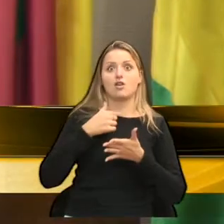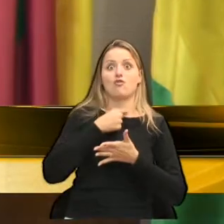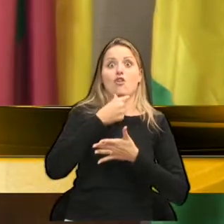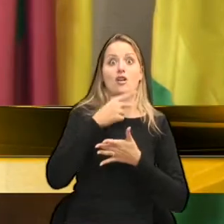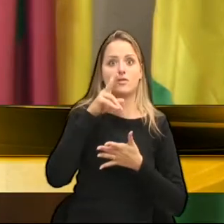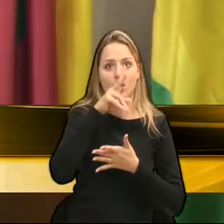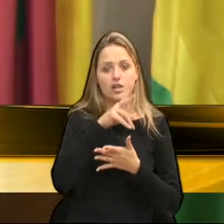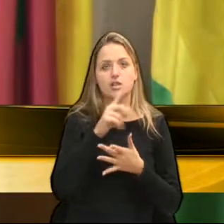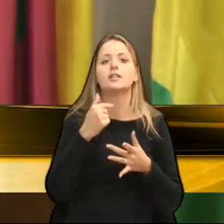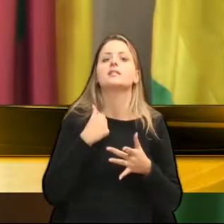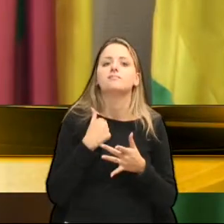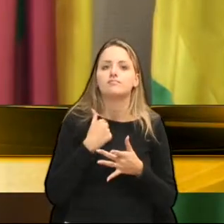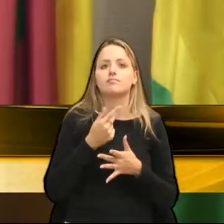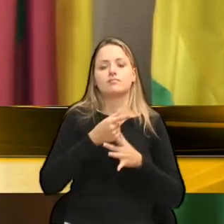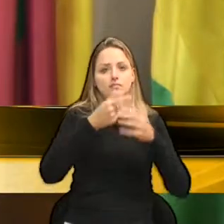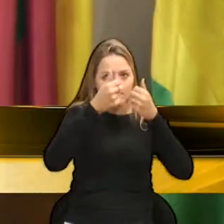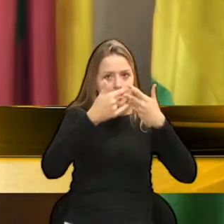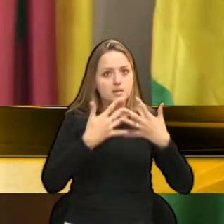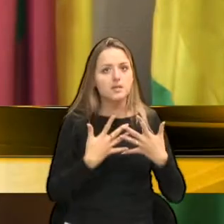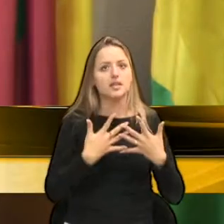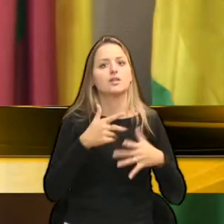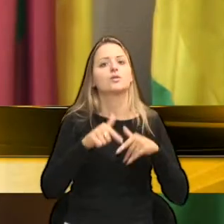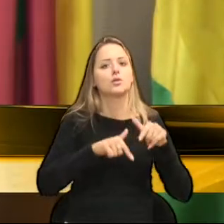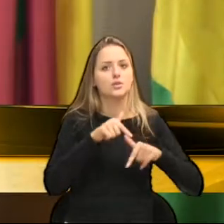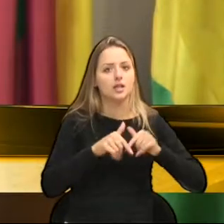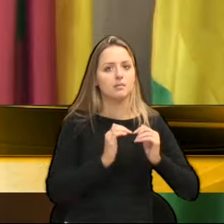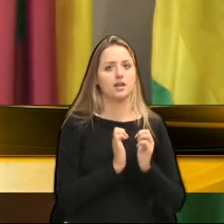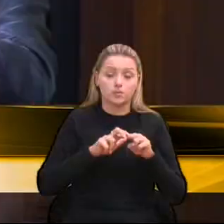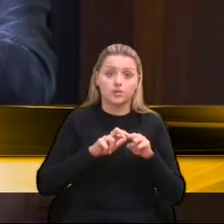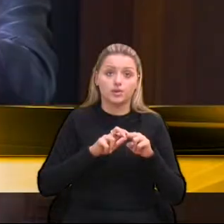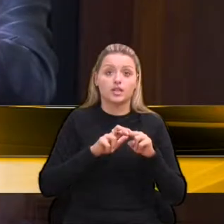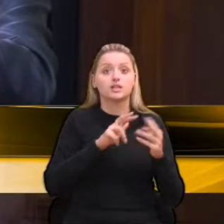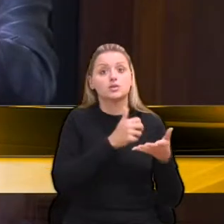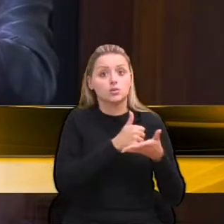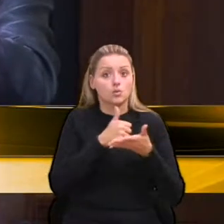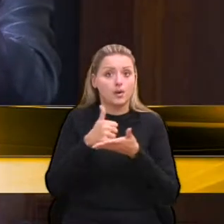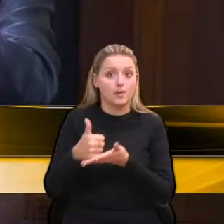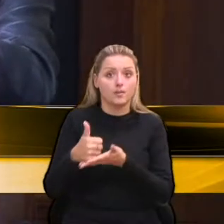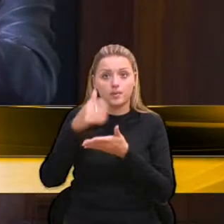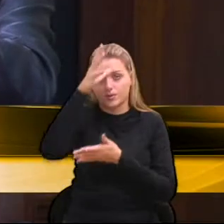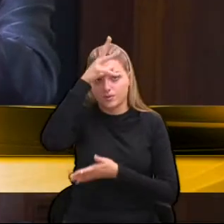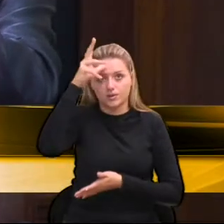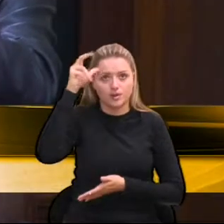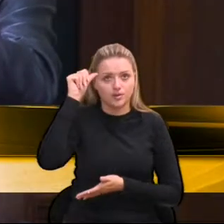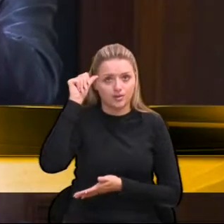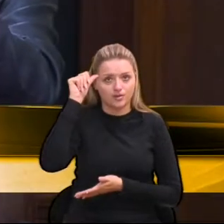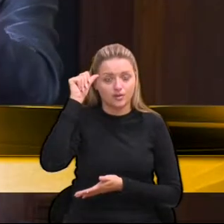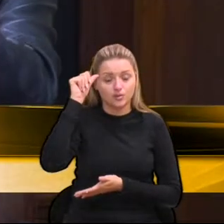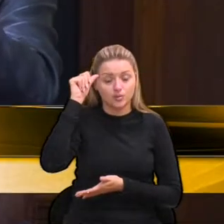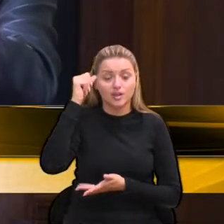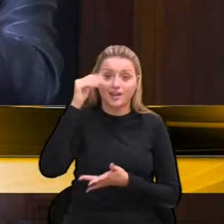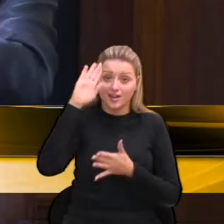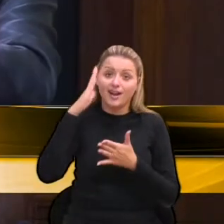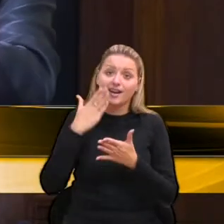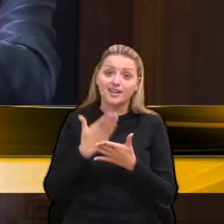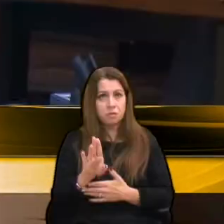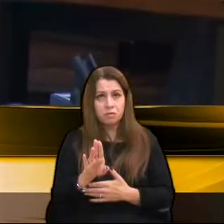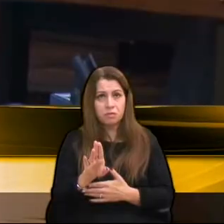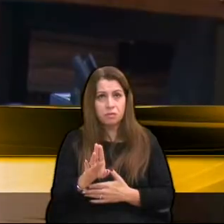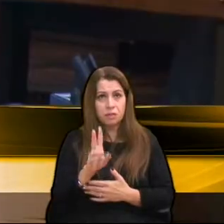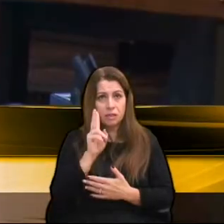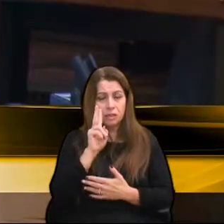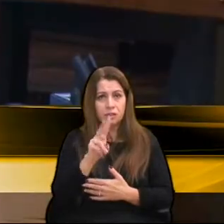que o serviço é importante. Esse é o meu perfil. A decisão do Executivo de interromper o repasse de mais